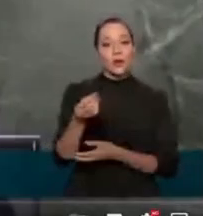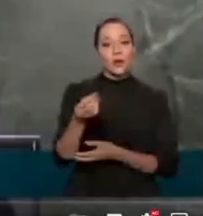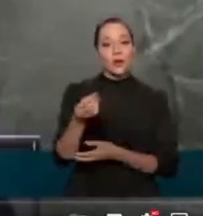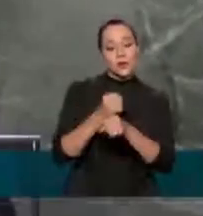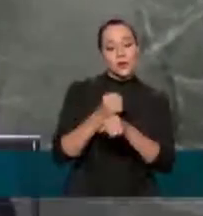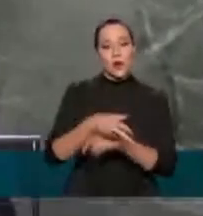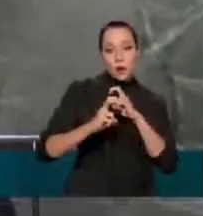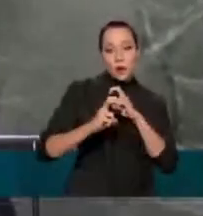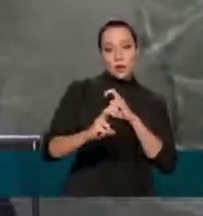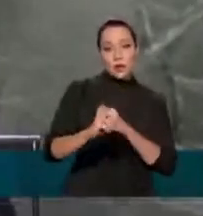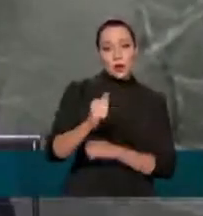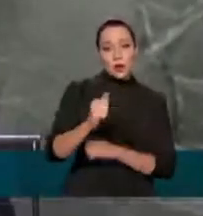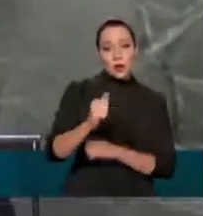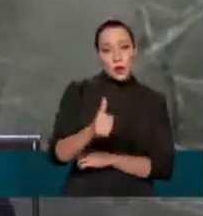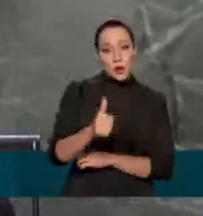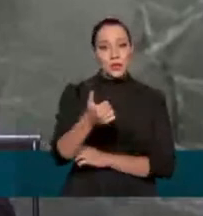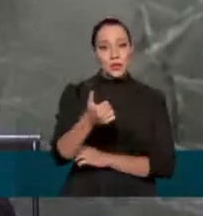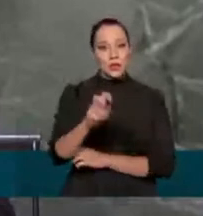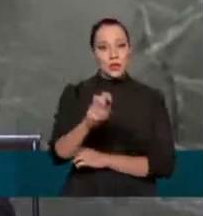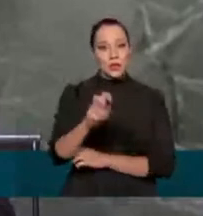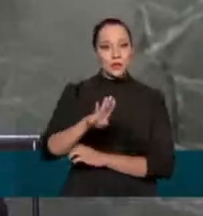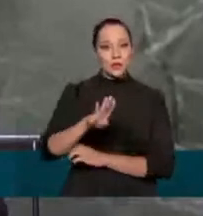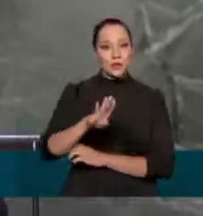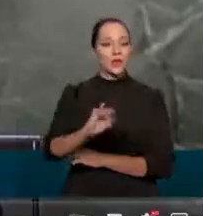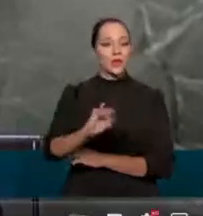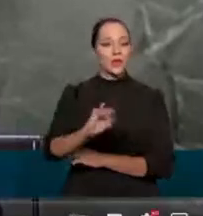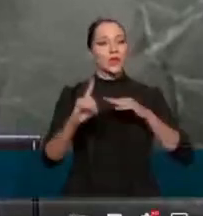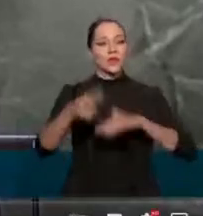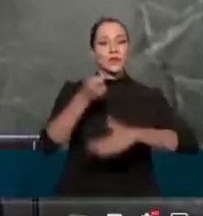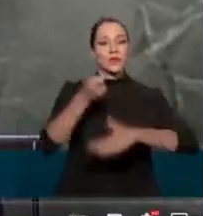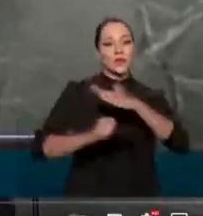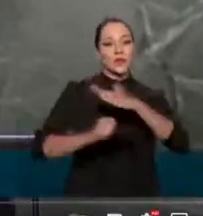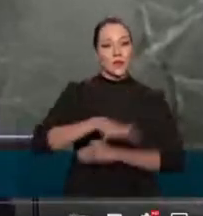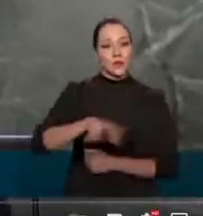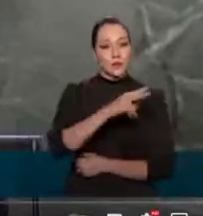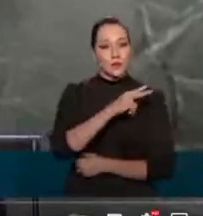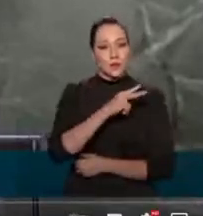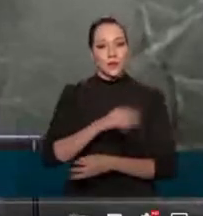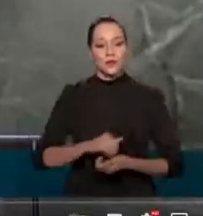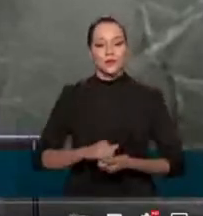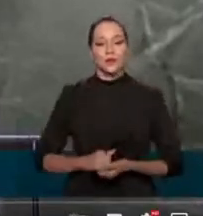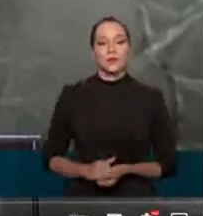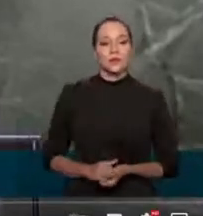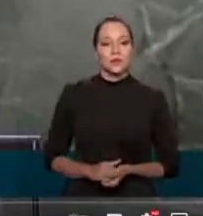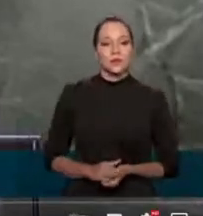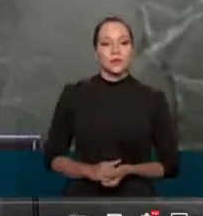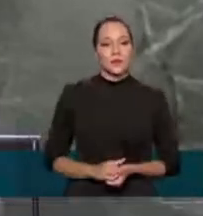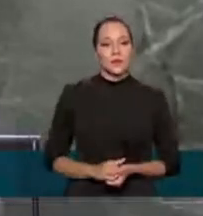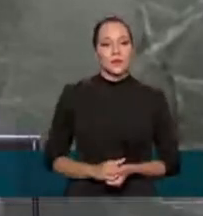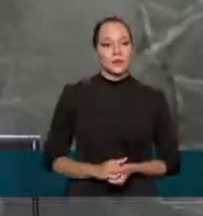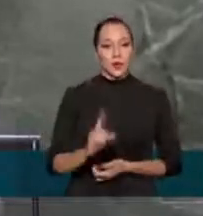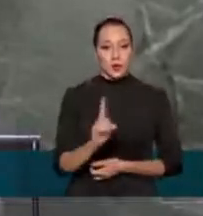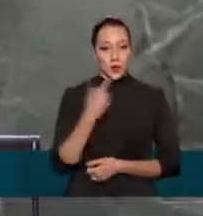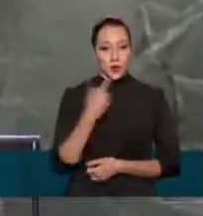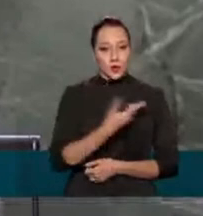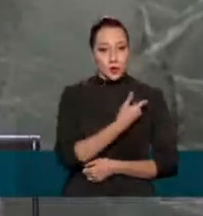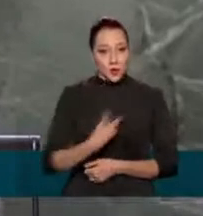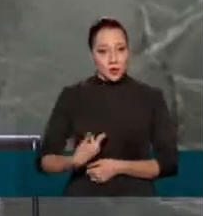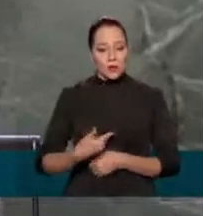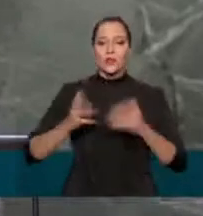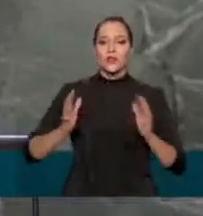com quase 15 milhões de dólares em investimentos privados e em nosso governo